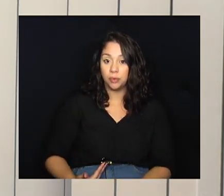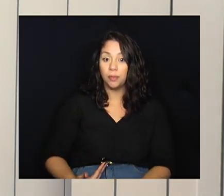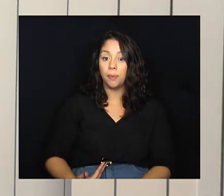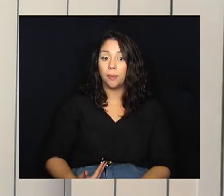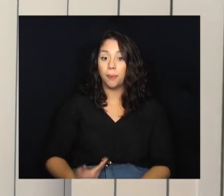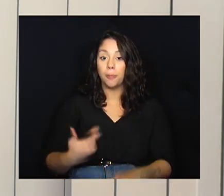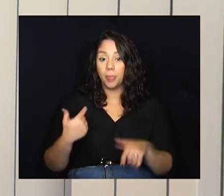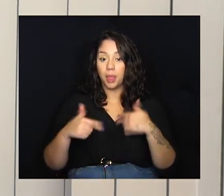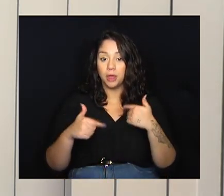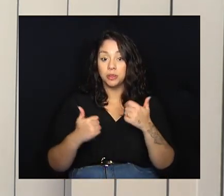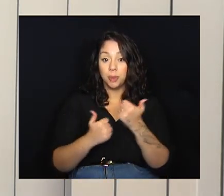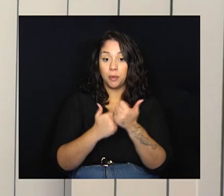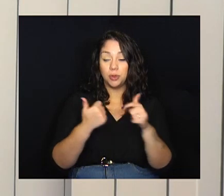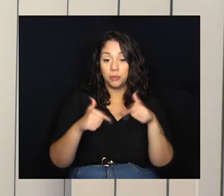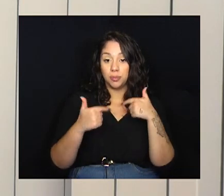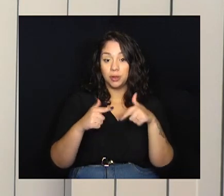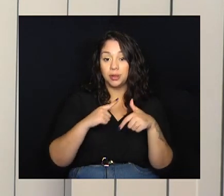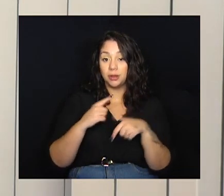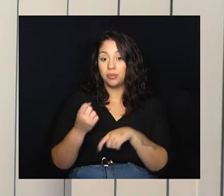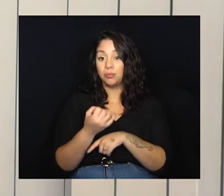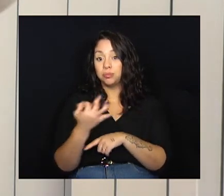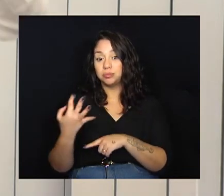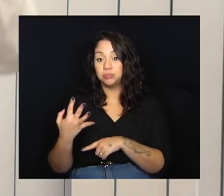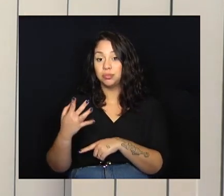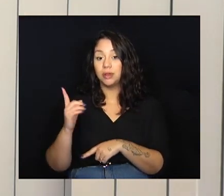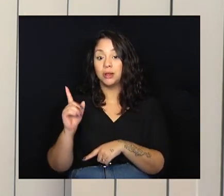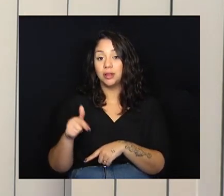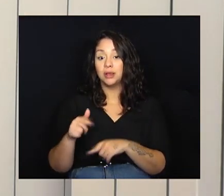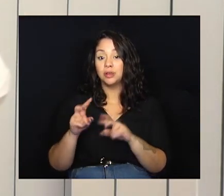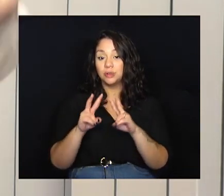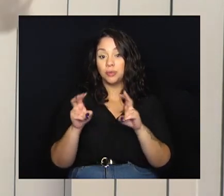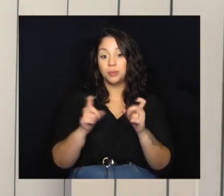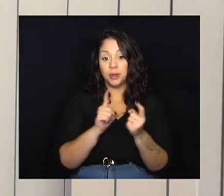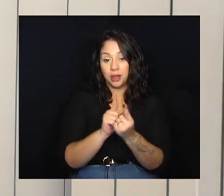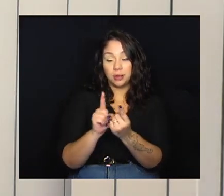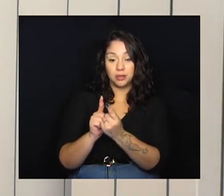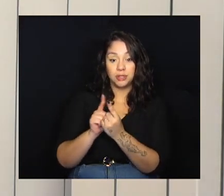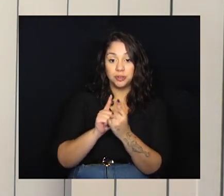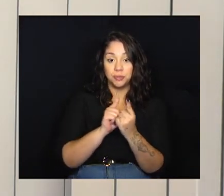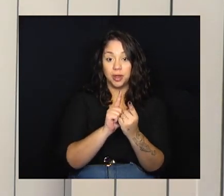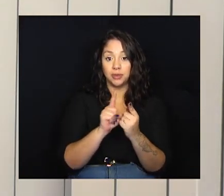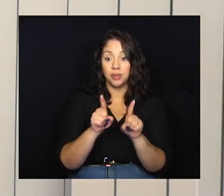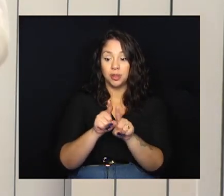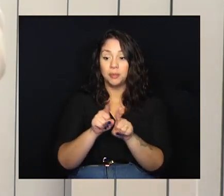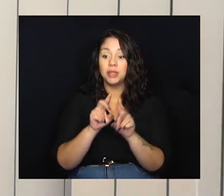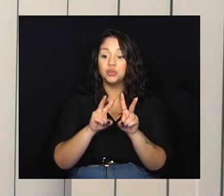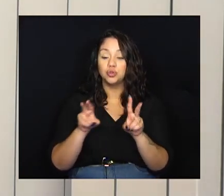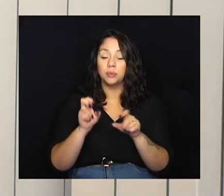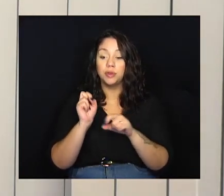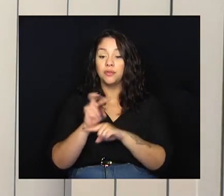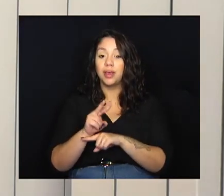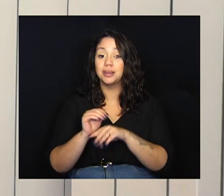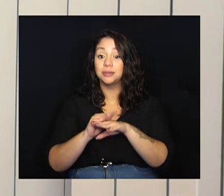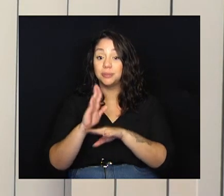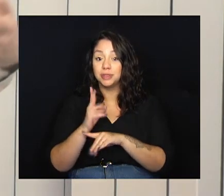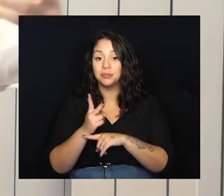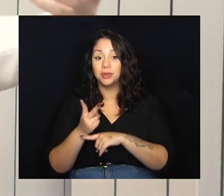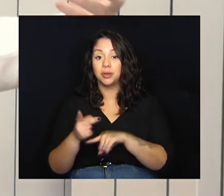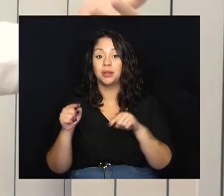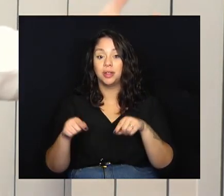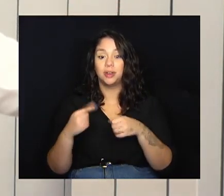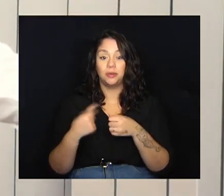números do primeiro semestre deste ano em relação a atendimentos sobre as vagas mais procuradas aqui no município